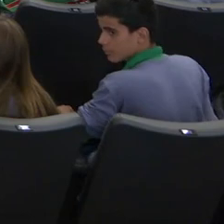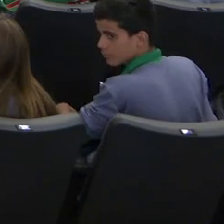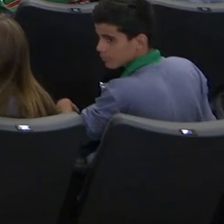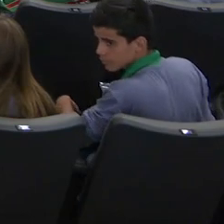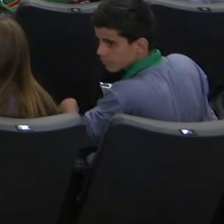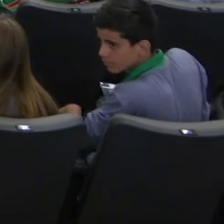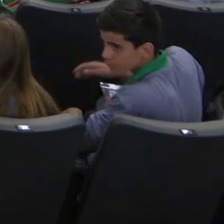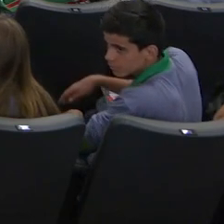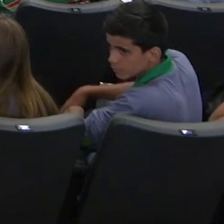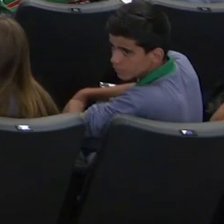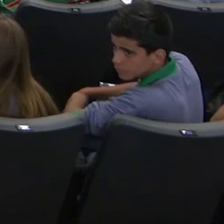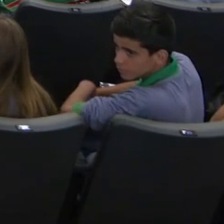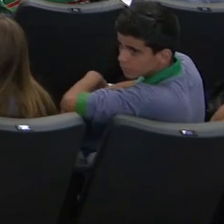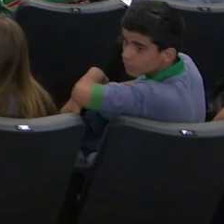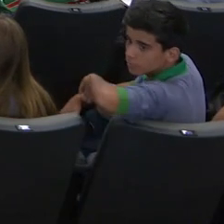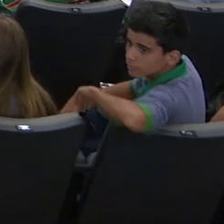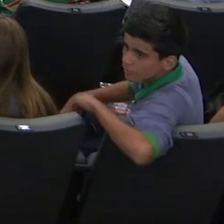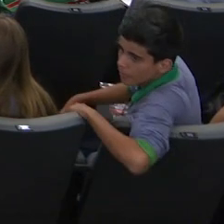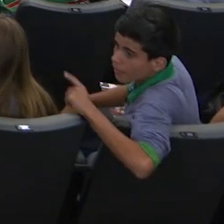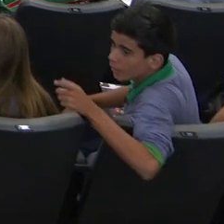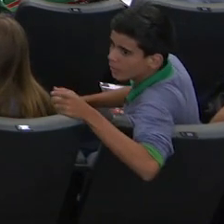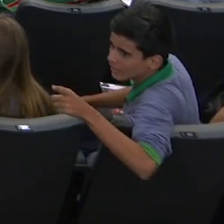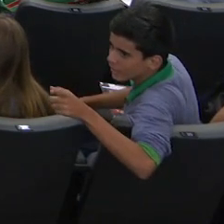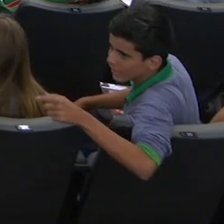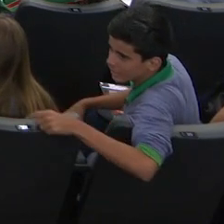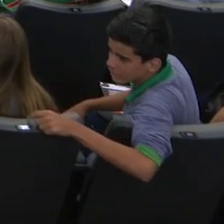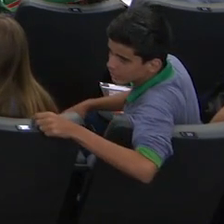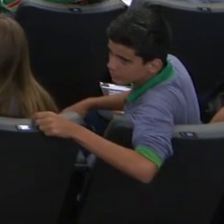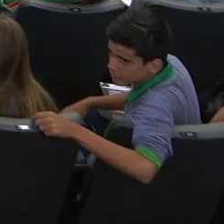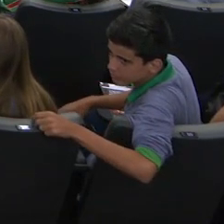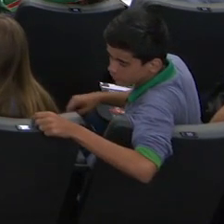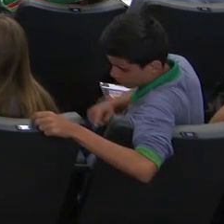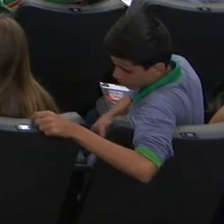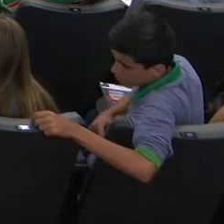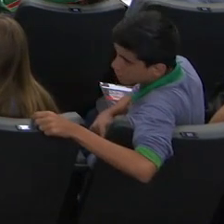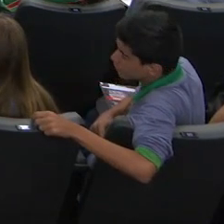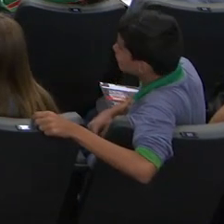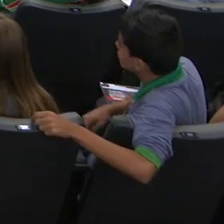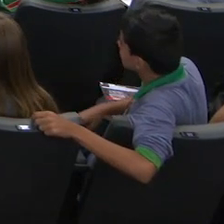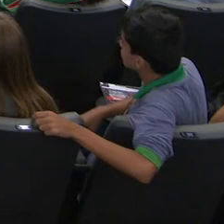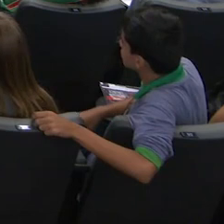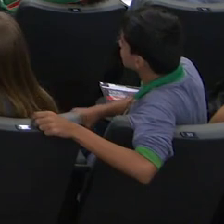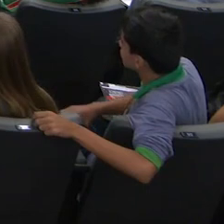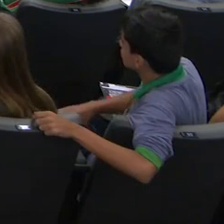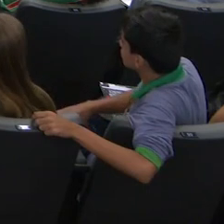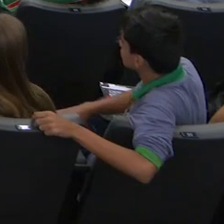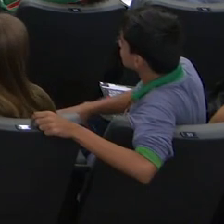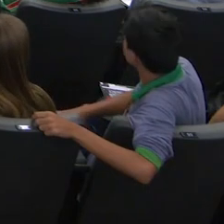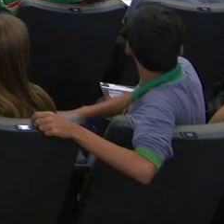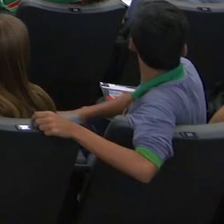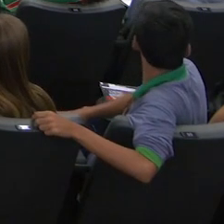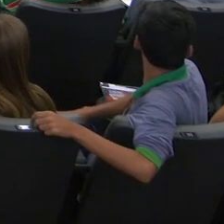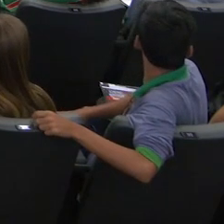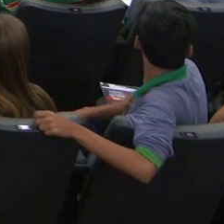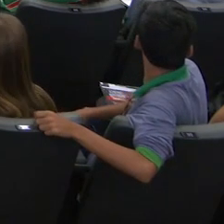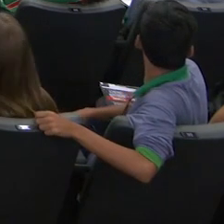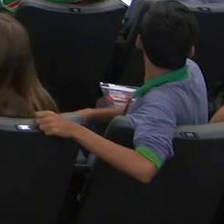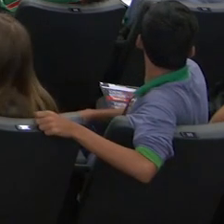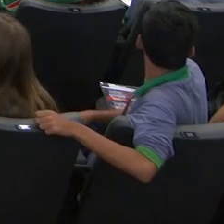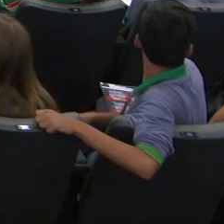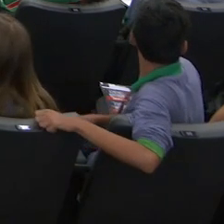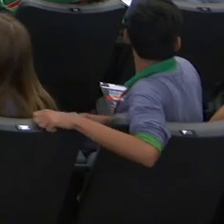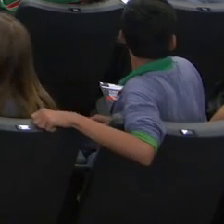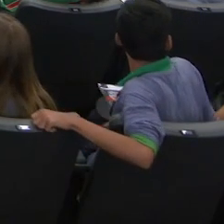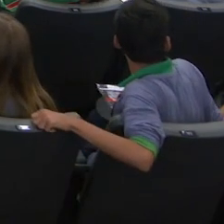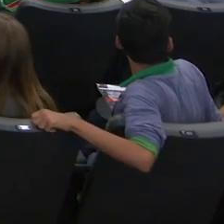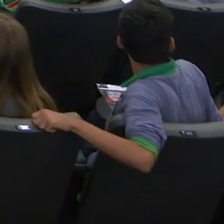expositor por favor os debatedores a gente não vai chamar pra mesa não podemos acho que podem a